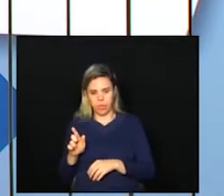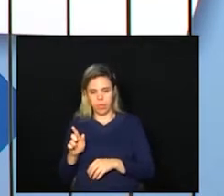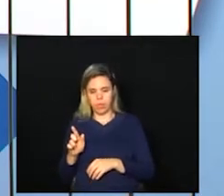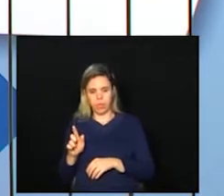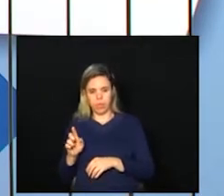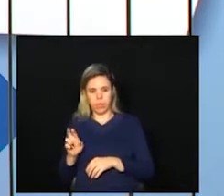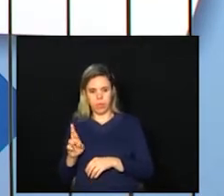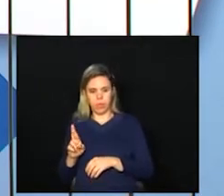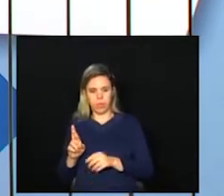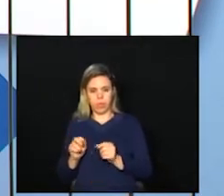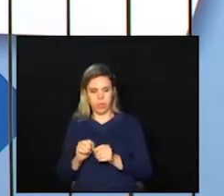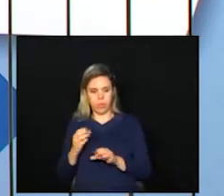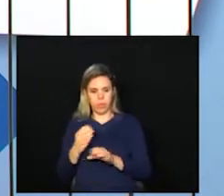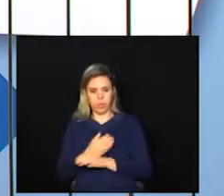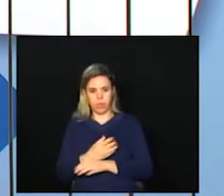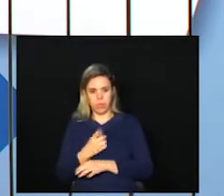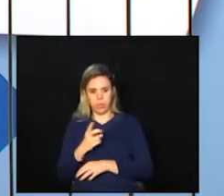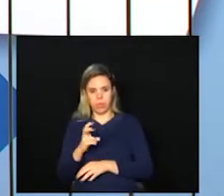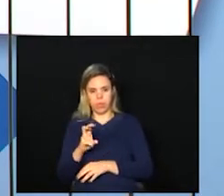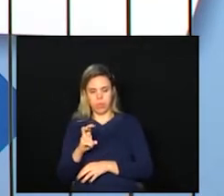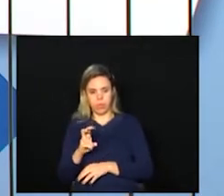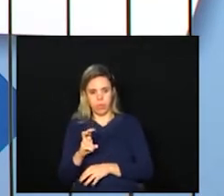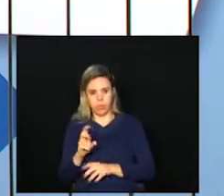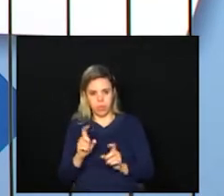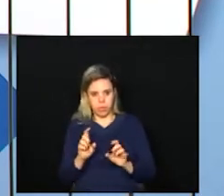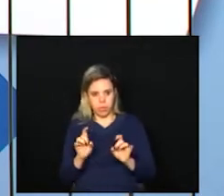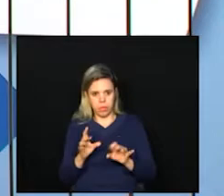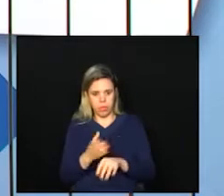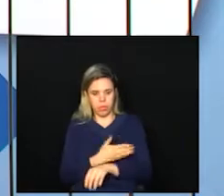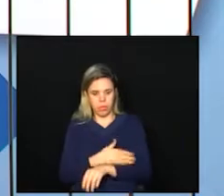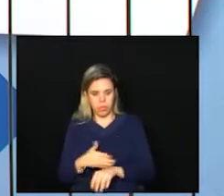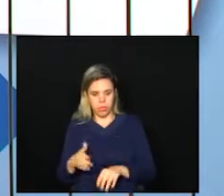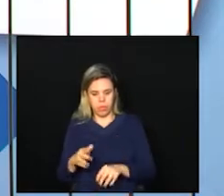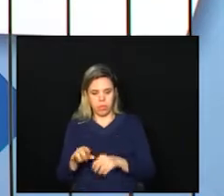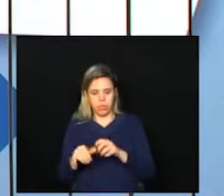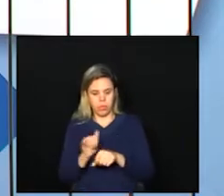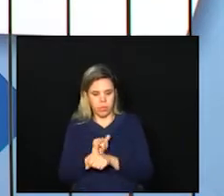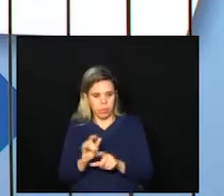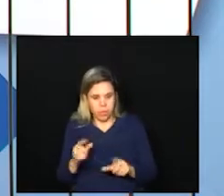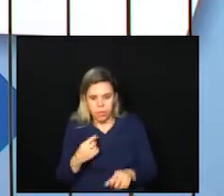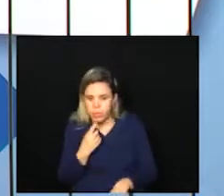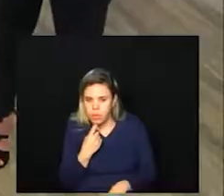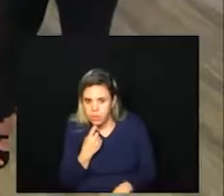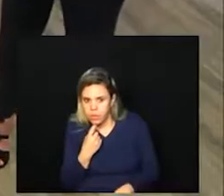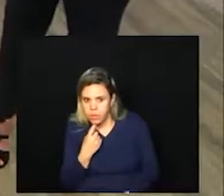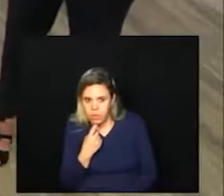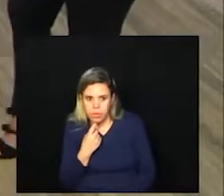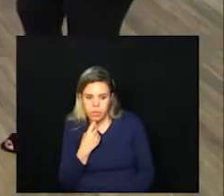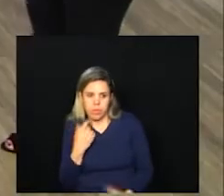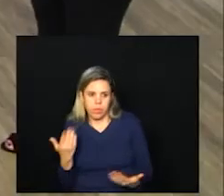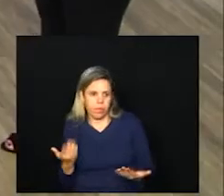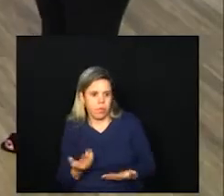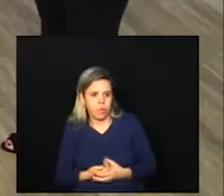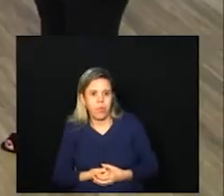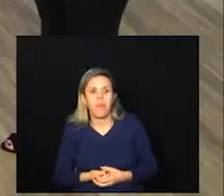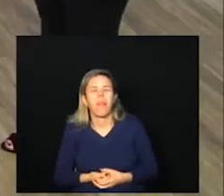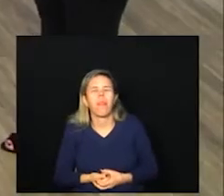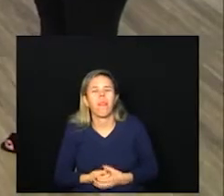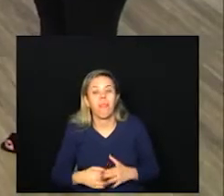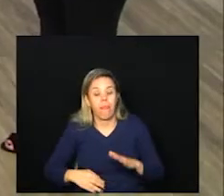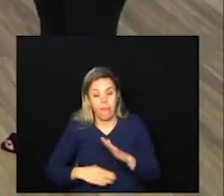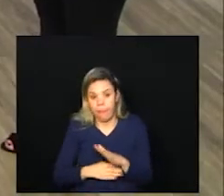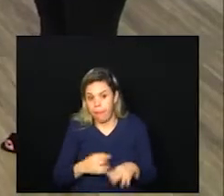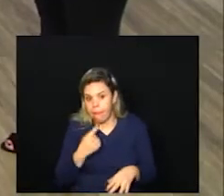www.campinas.sp.leg.br e a íntegra da 5ª reunião ordinária no youtube.com/TV Câmara Campinas. Agora, Mirna Abreu, a Câmara